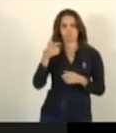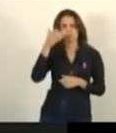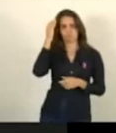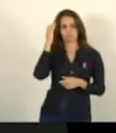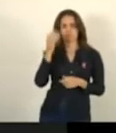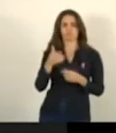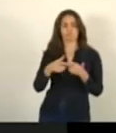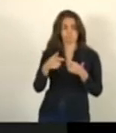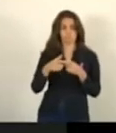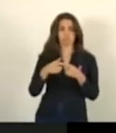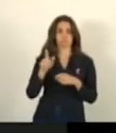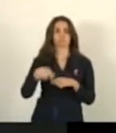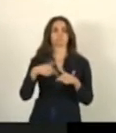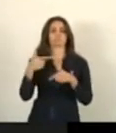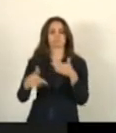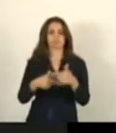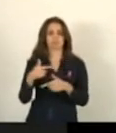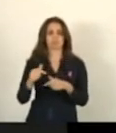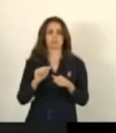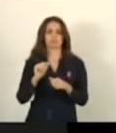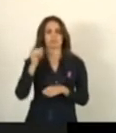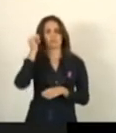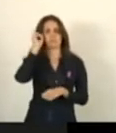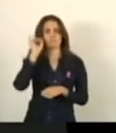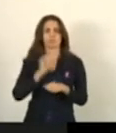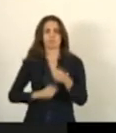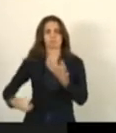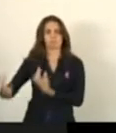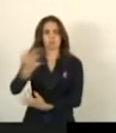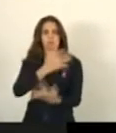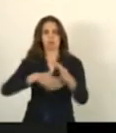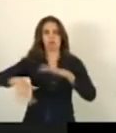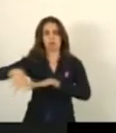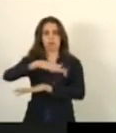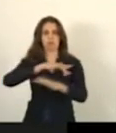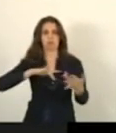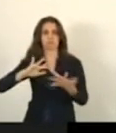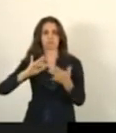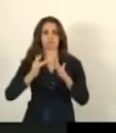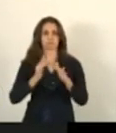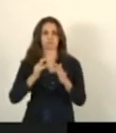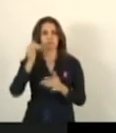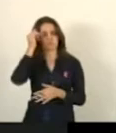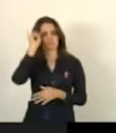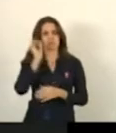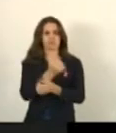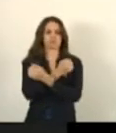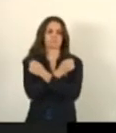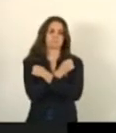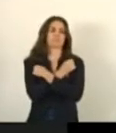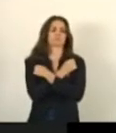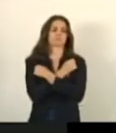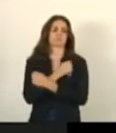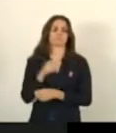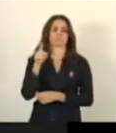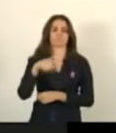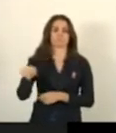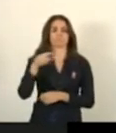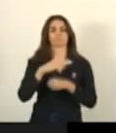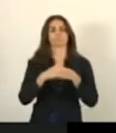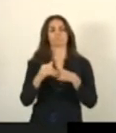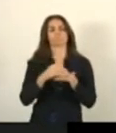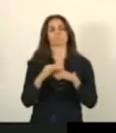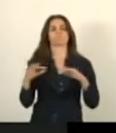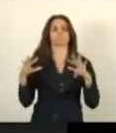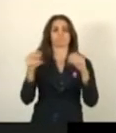sem aglomeração e respeitando os contatos pessoais. A todos o meu abraço, um abraço carinhoso